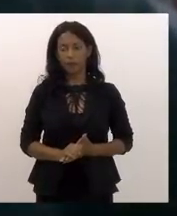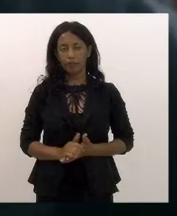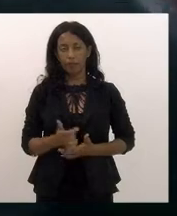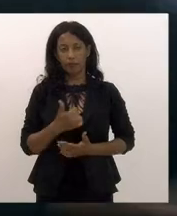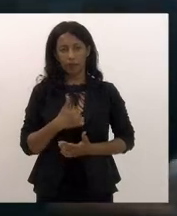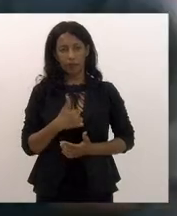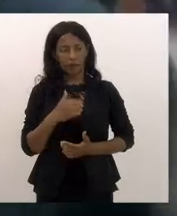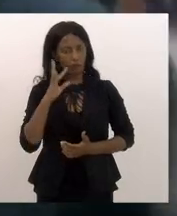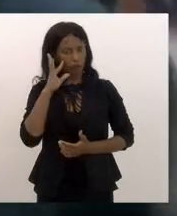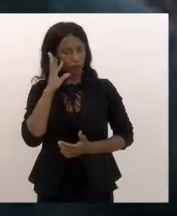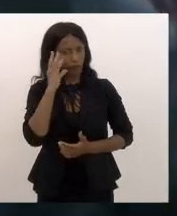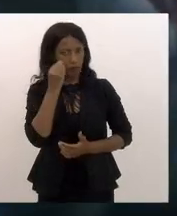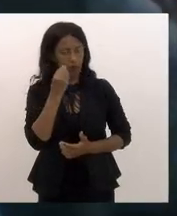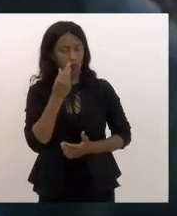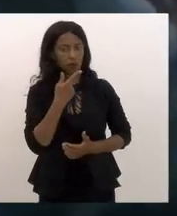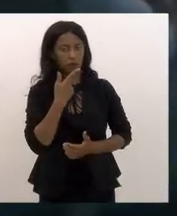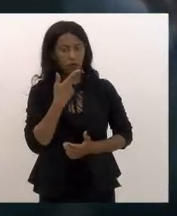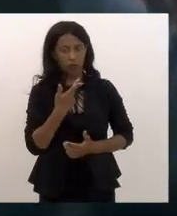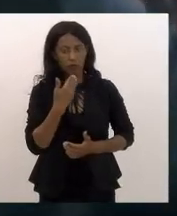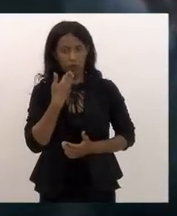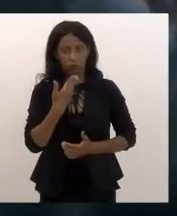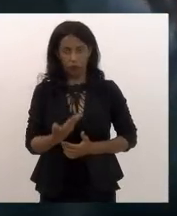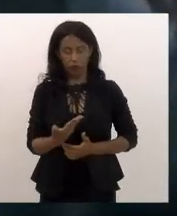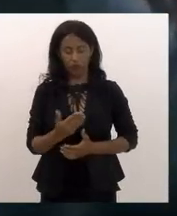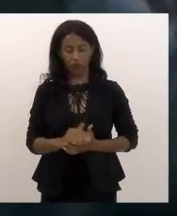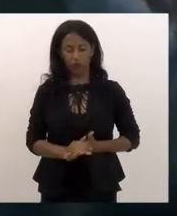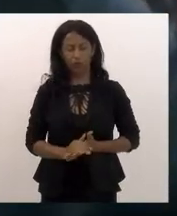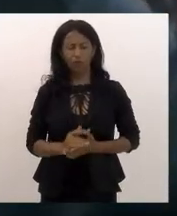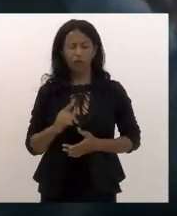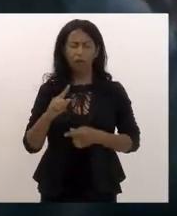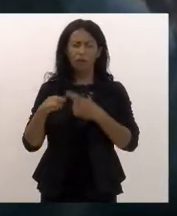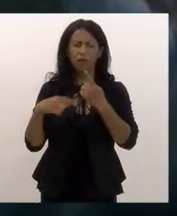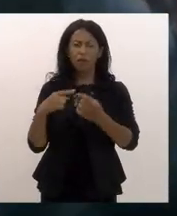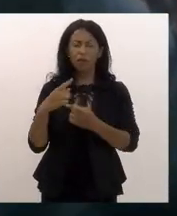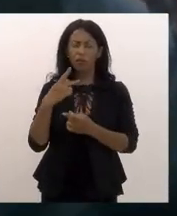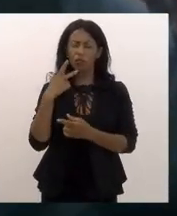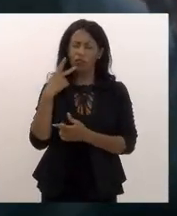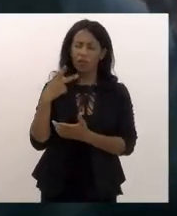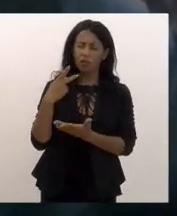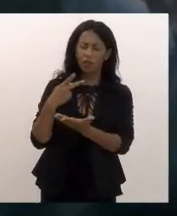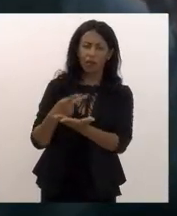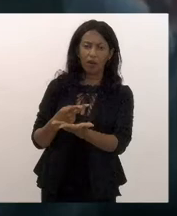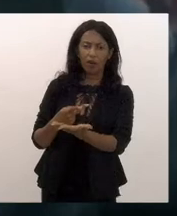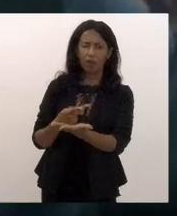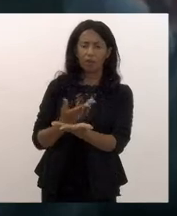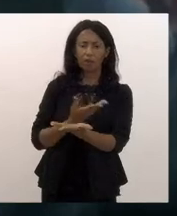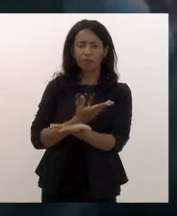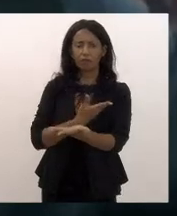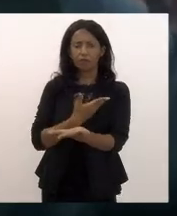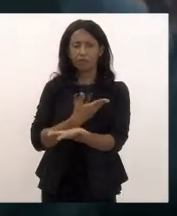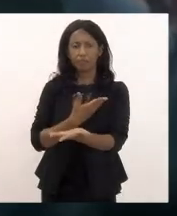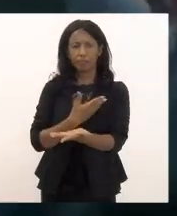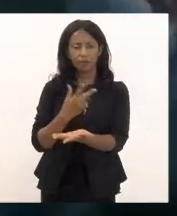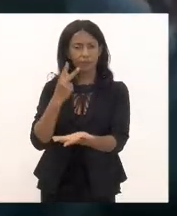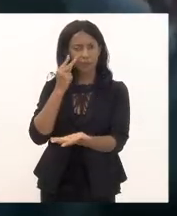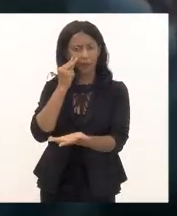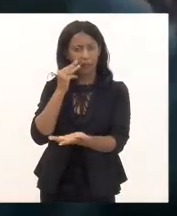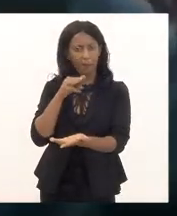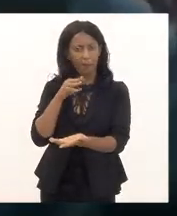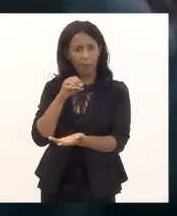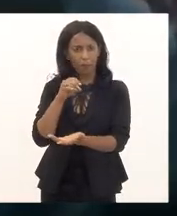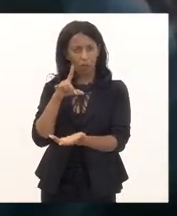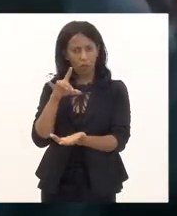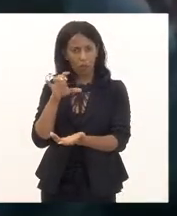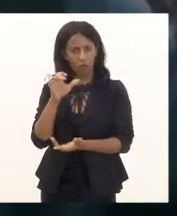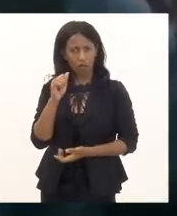Eu resolvi fazer isso pela ordem depois de ouvir as palavras da minha querida companheira Mônica